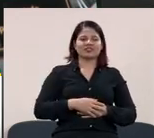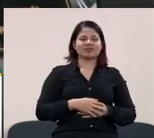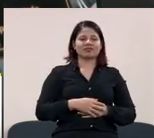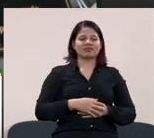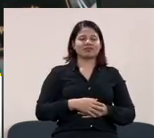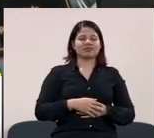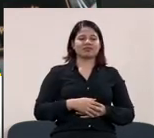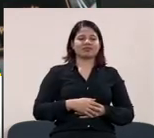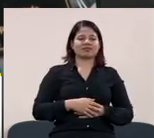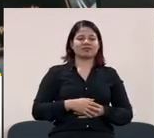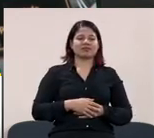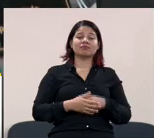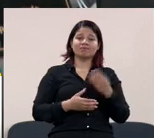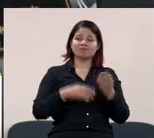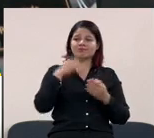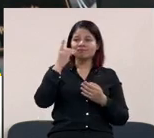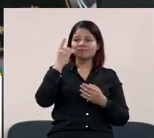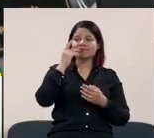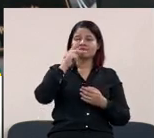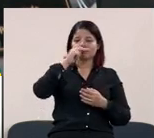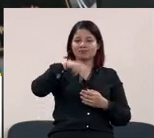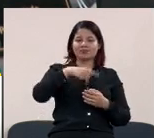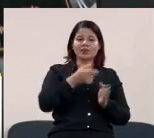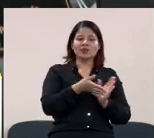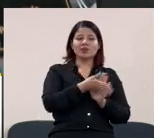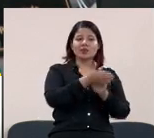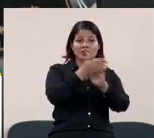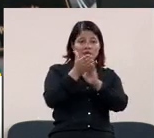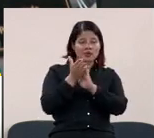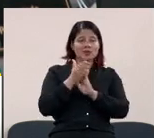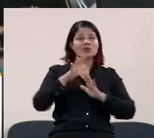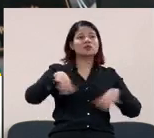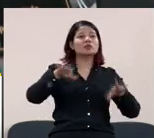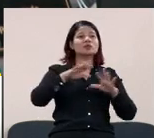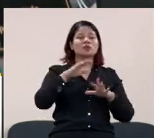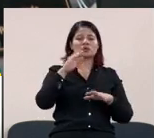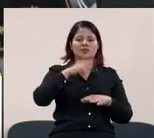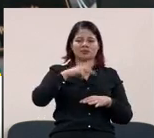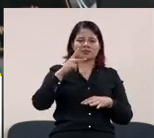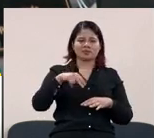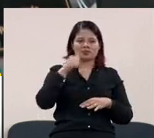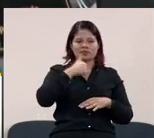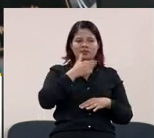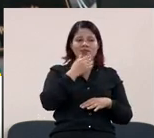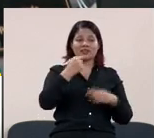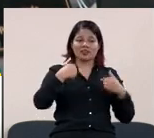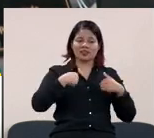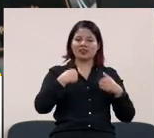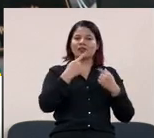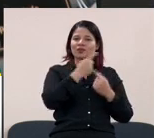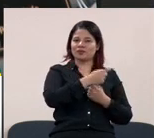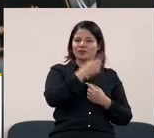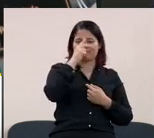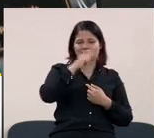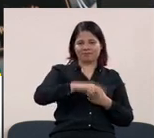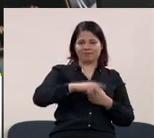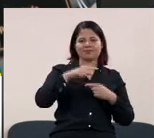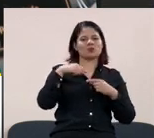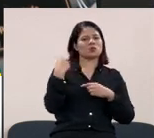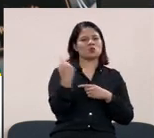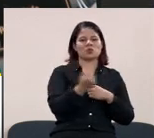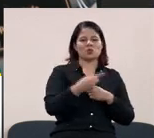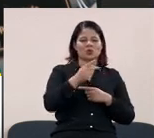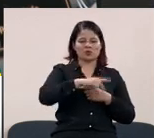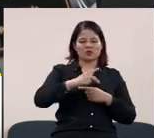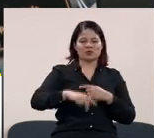Paulino, está de parabéns hoje os professores, incluindo a mim, o senhor e todos que estão aqui, todos os professores